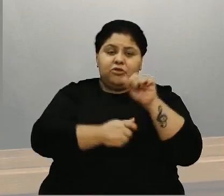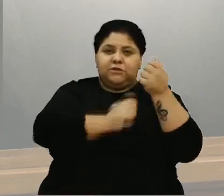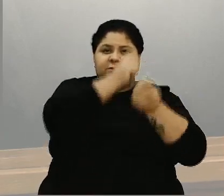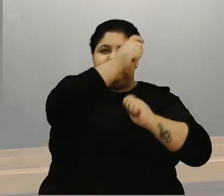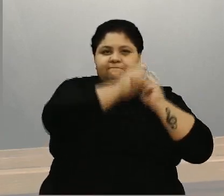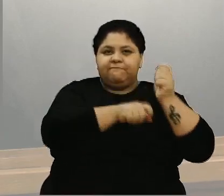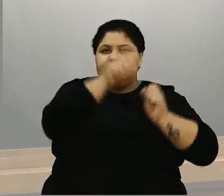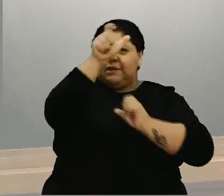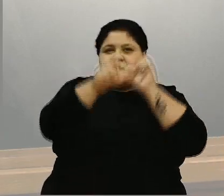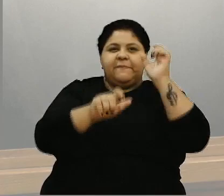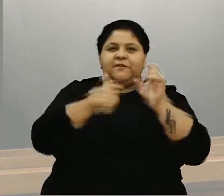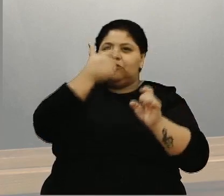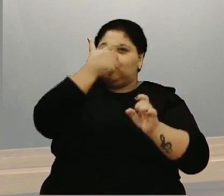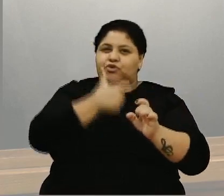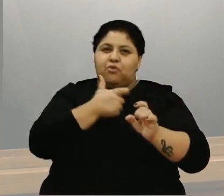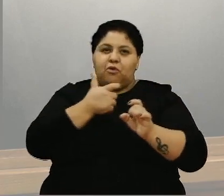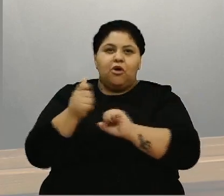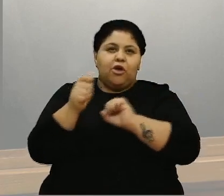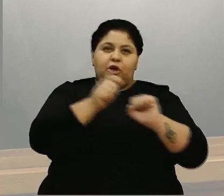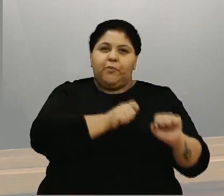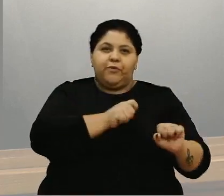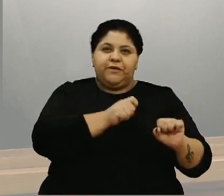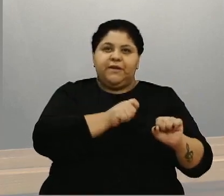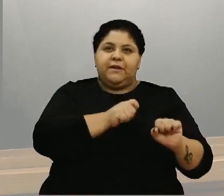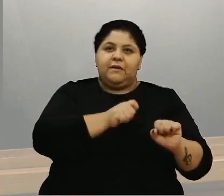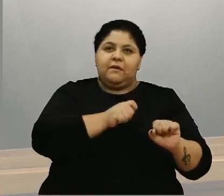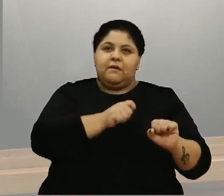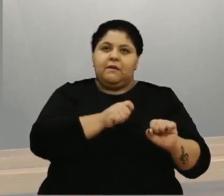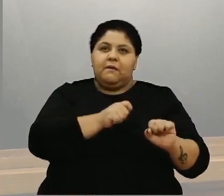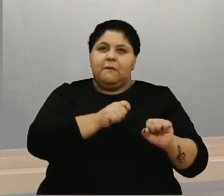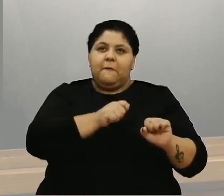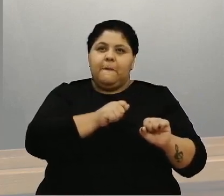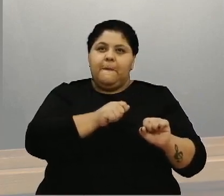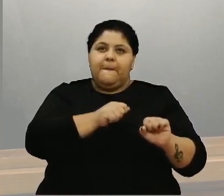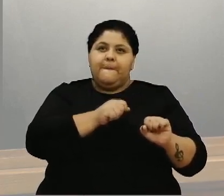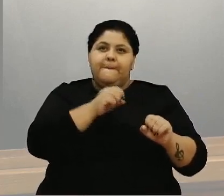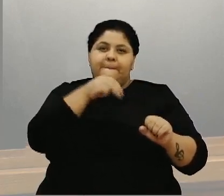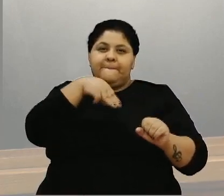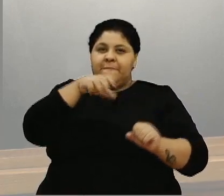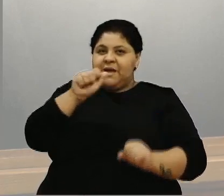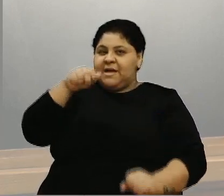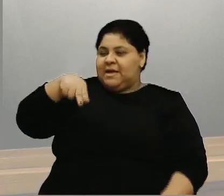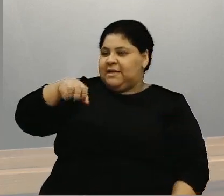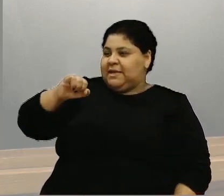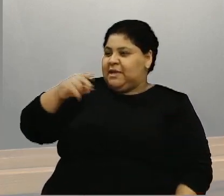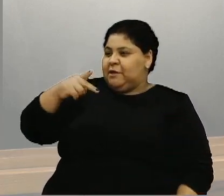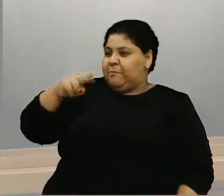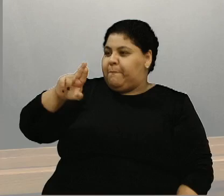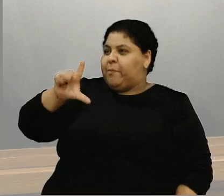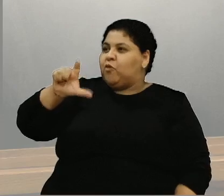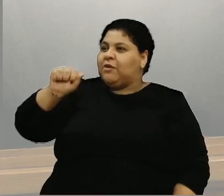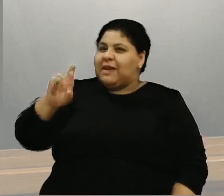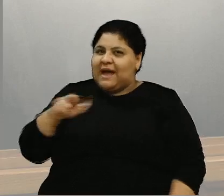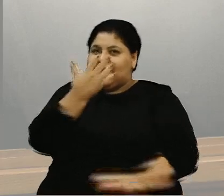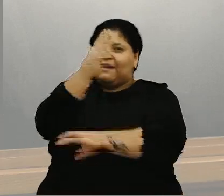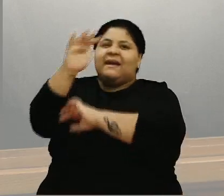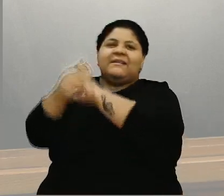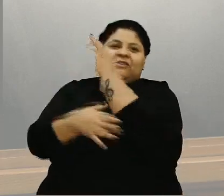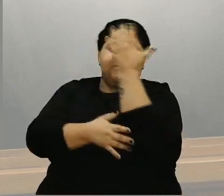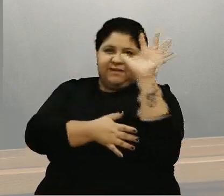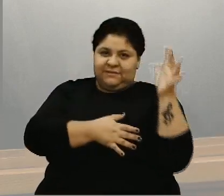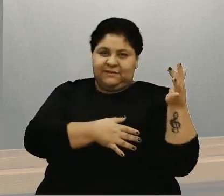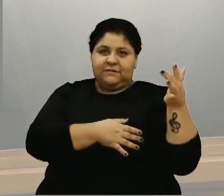poderia dominar a natureza e não viver de forma harmônica com ela, mas nós precisamos